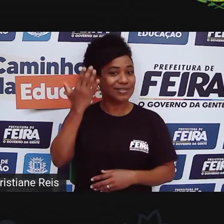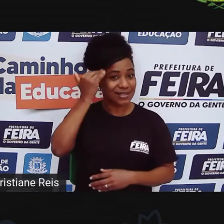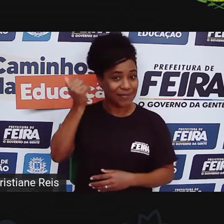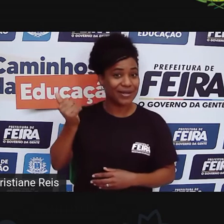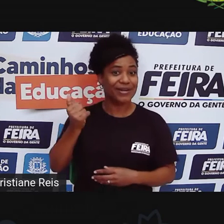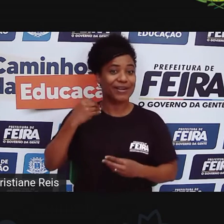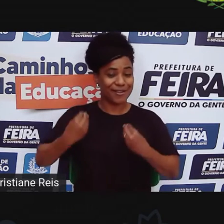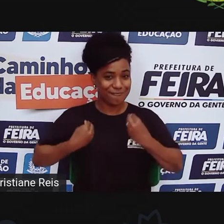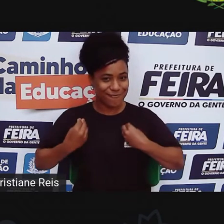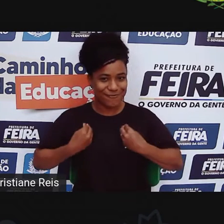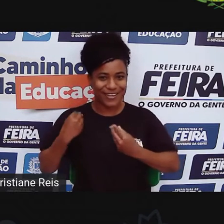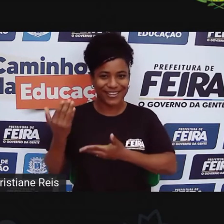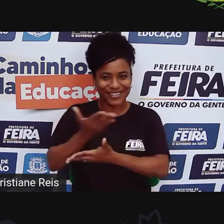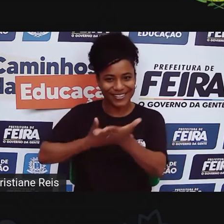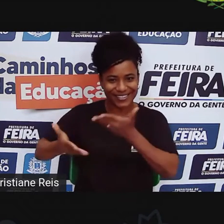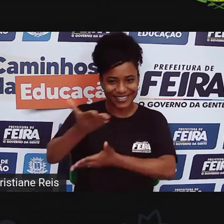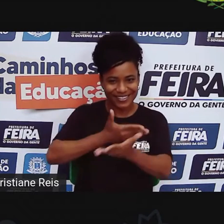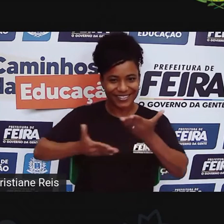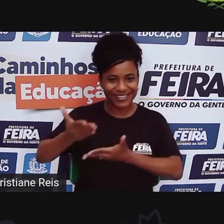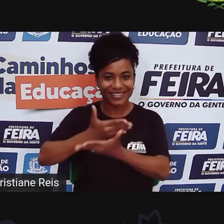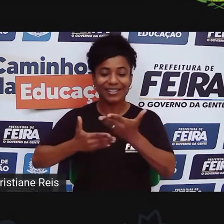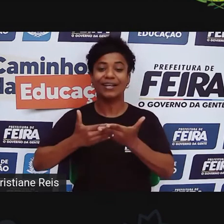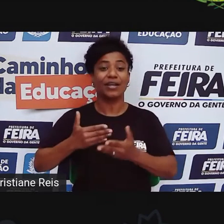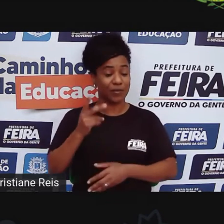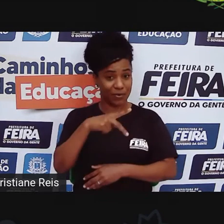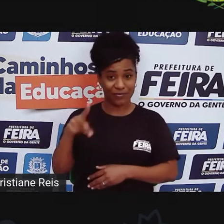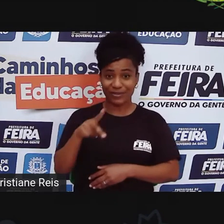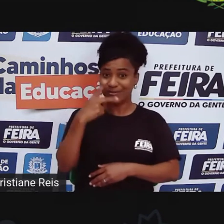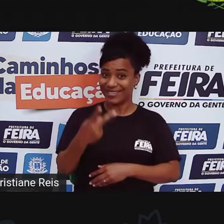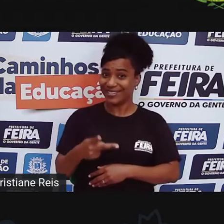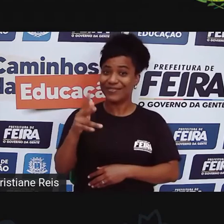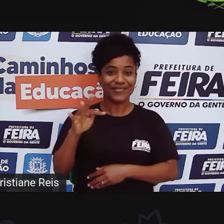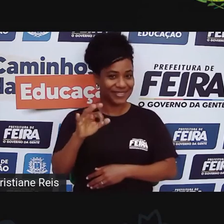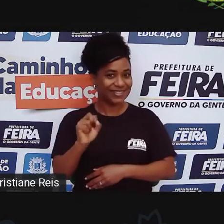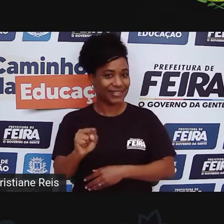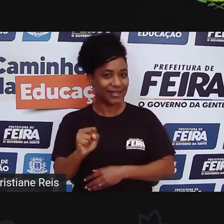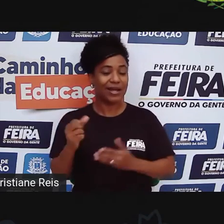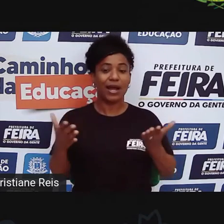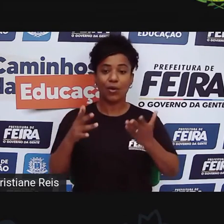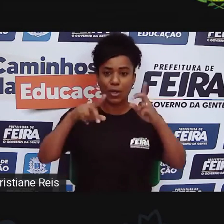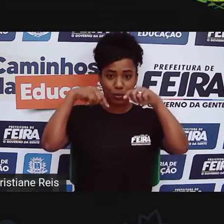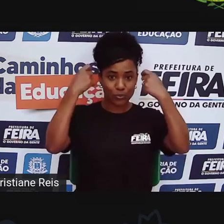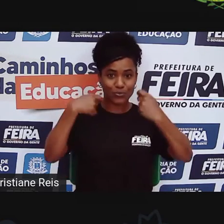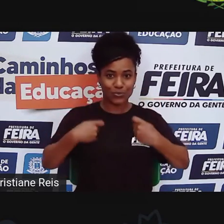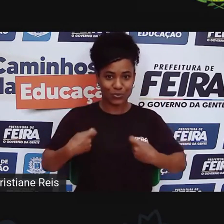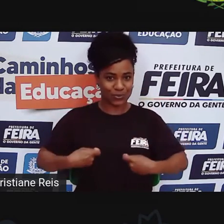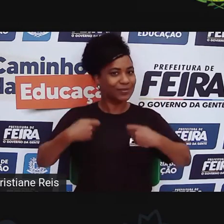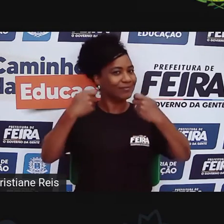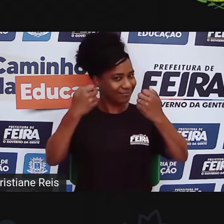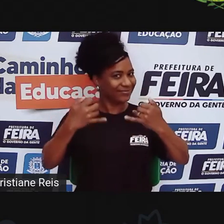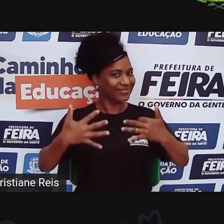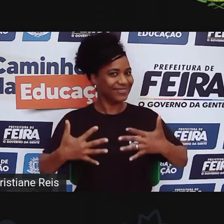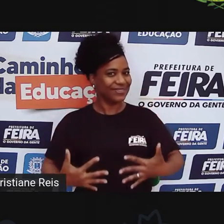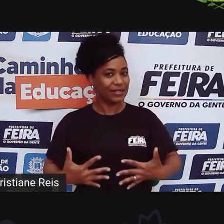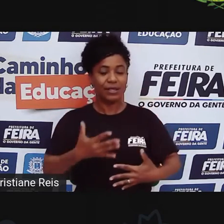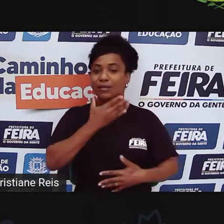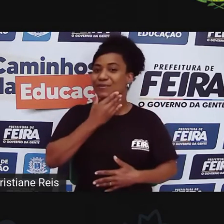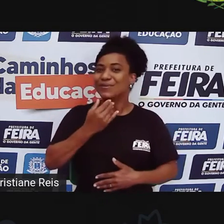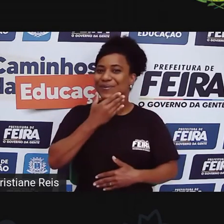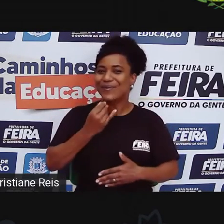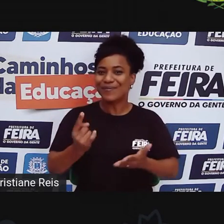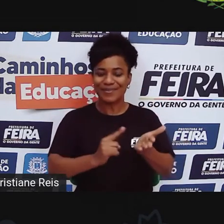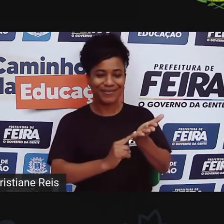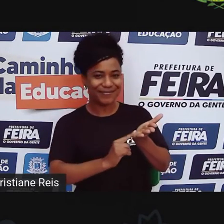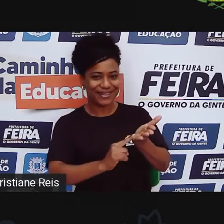sou professor da rede municipal daqui de Feira de Santana e vou fazer agora a minha audiodescrição. Eu sou um homem branco,